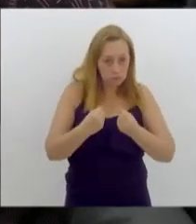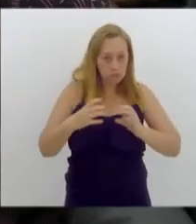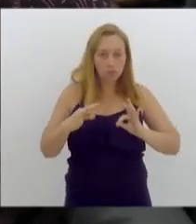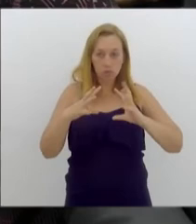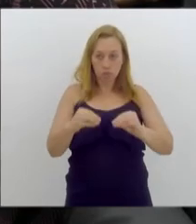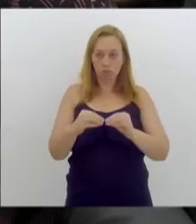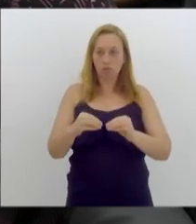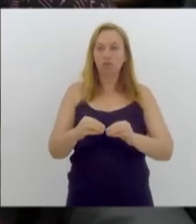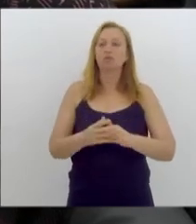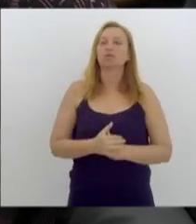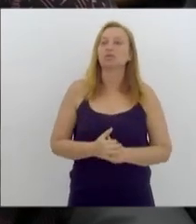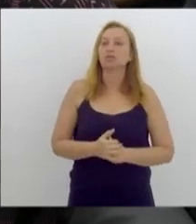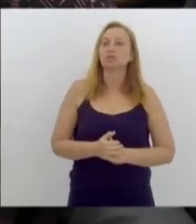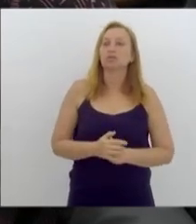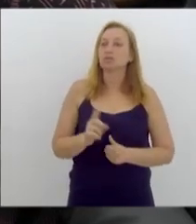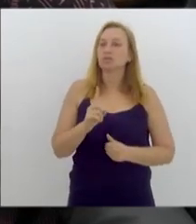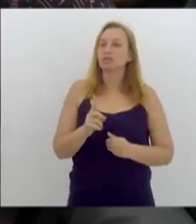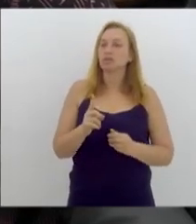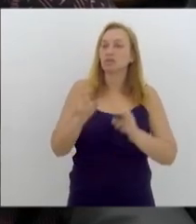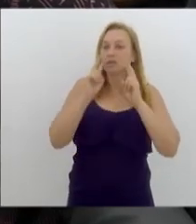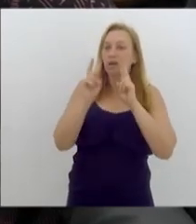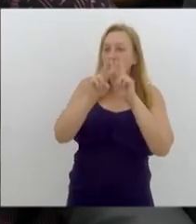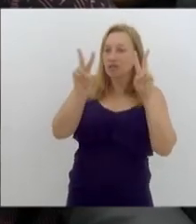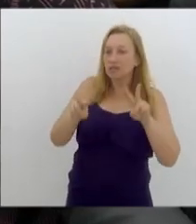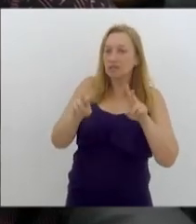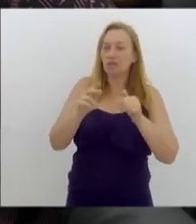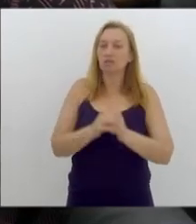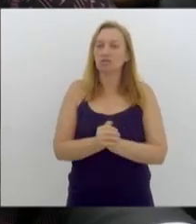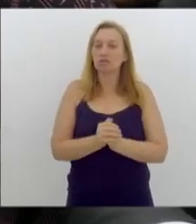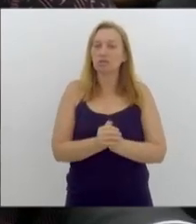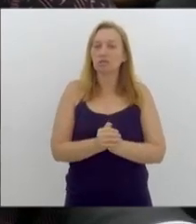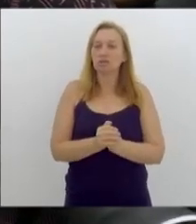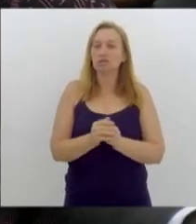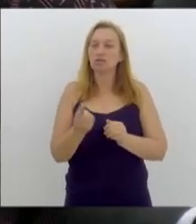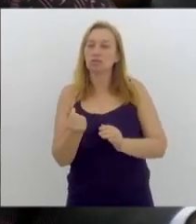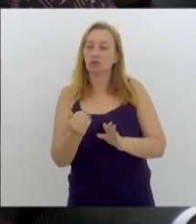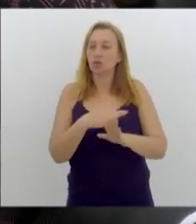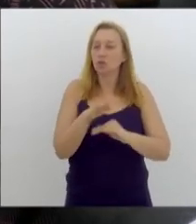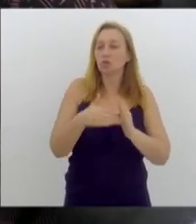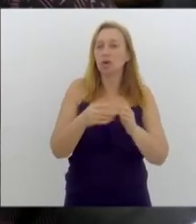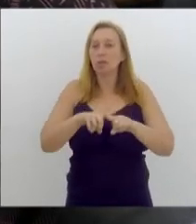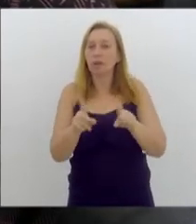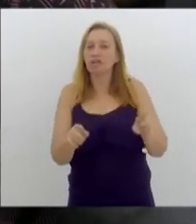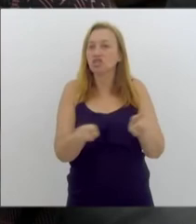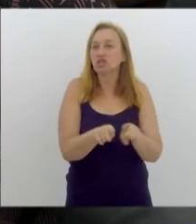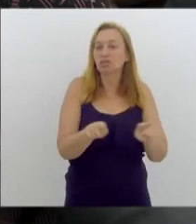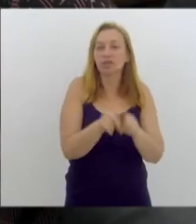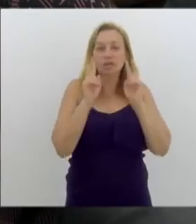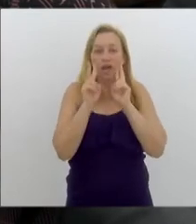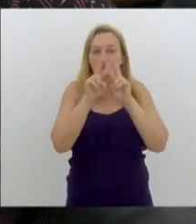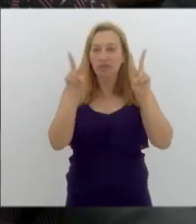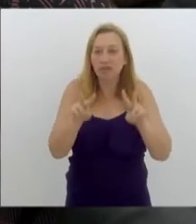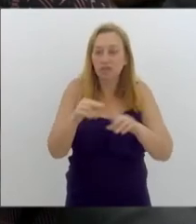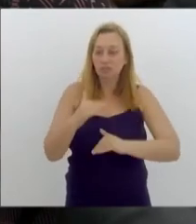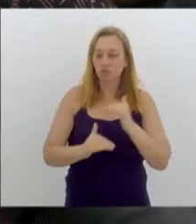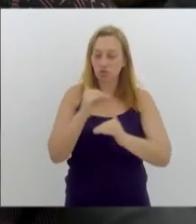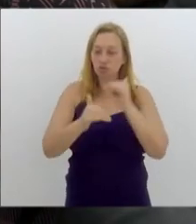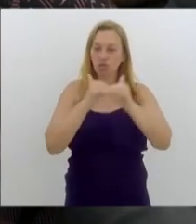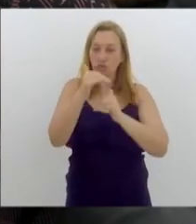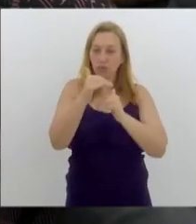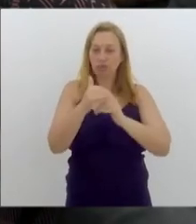sobre tudo E aí não vai só do ponto de vista das alíquotas né mas sobretudo do ponto de vista do desenvolvimento